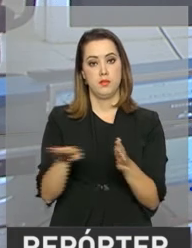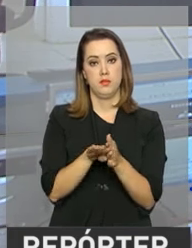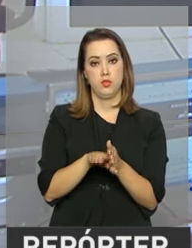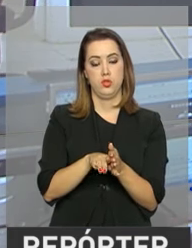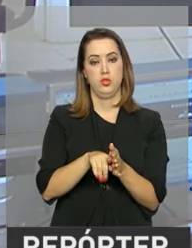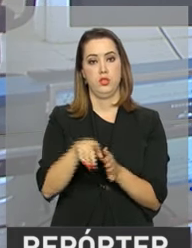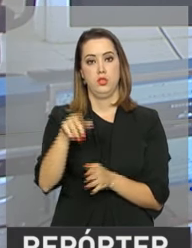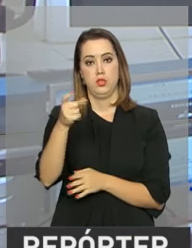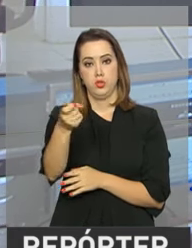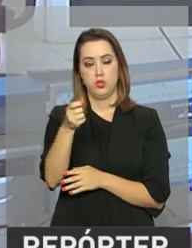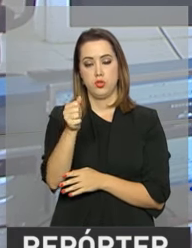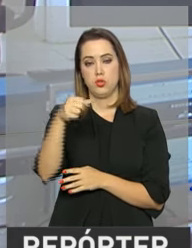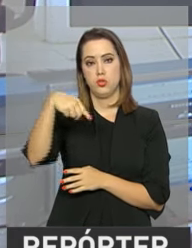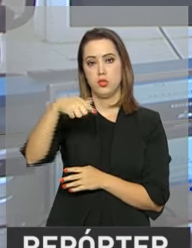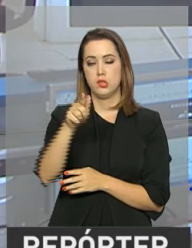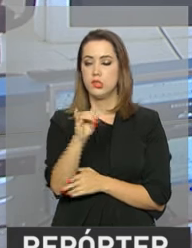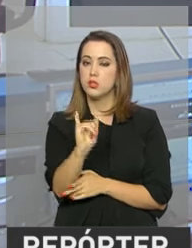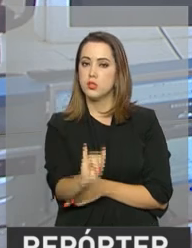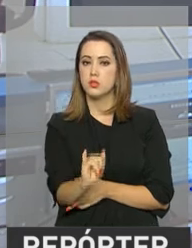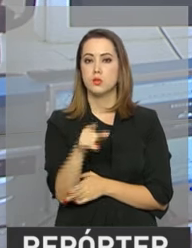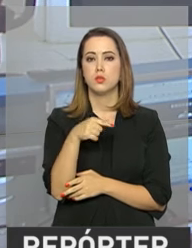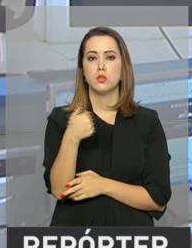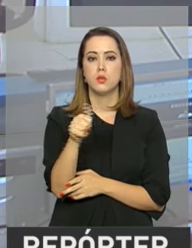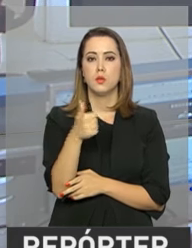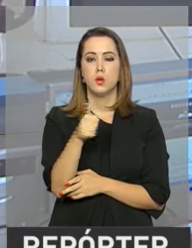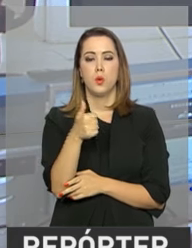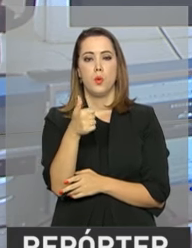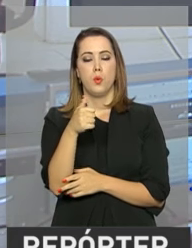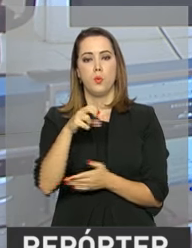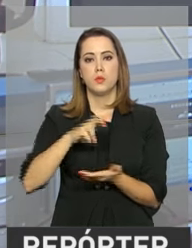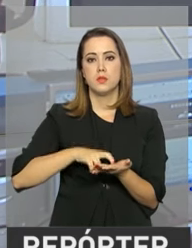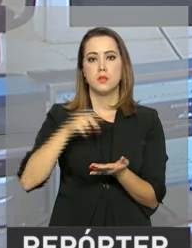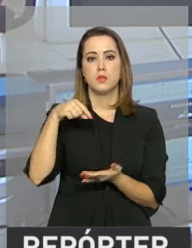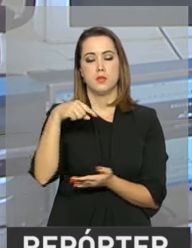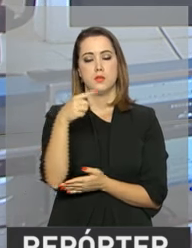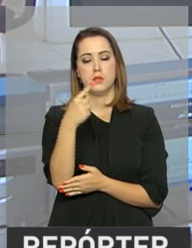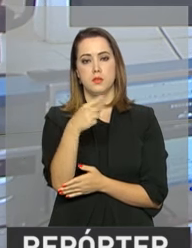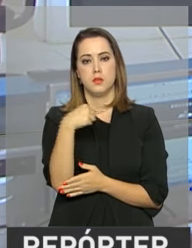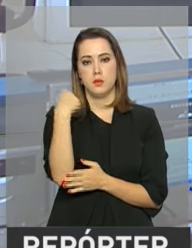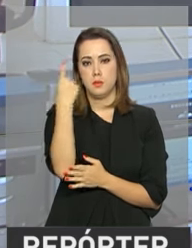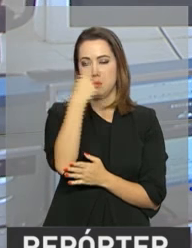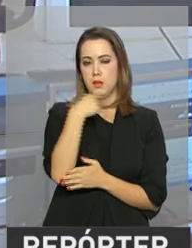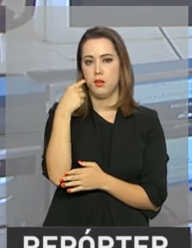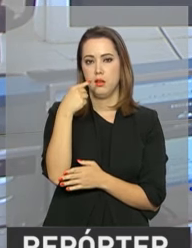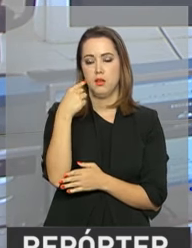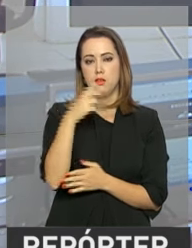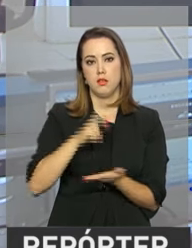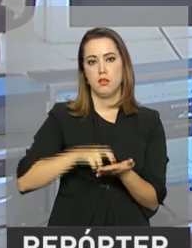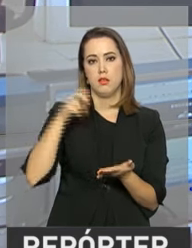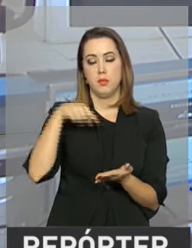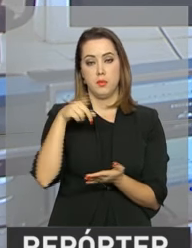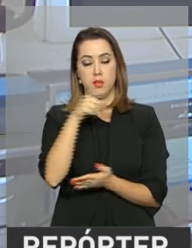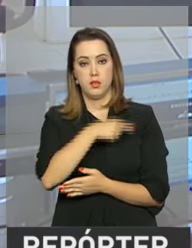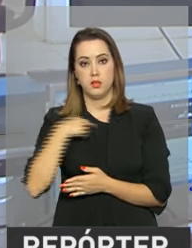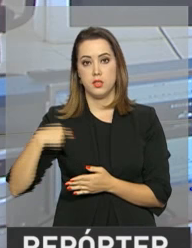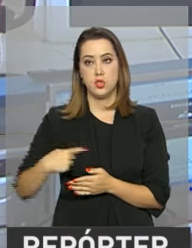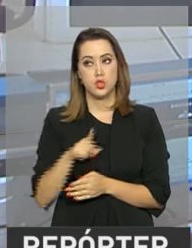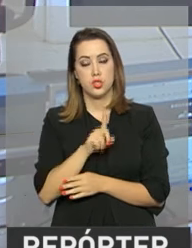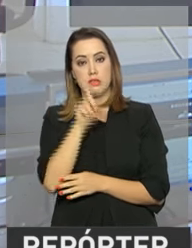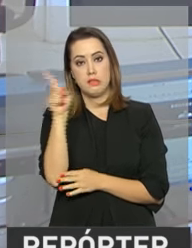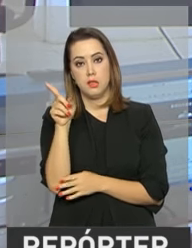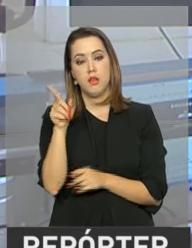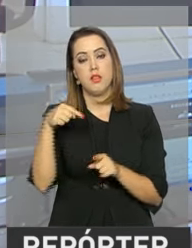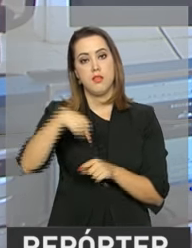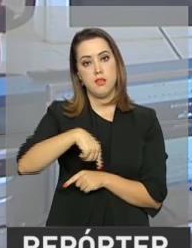onde cumpre a primeira etapa da viagem. Às 11h30 da manhã, horário local, 10h30 da noite desta quinta-feira aqui no Brasil.